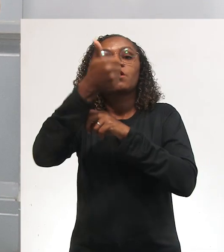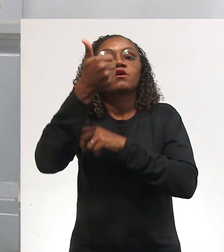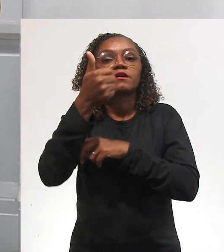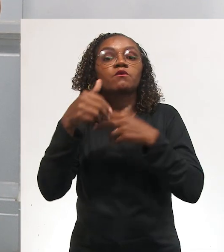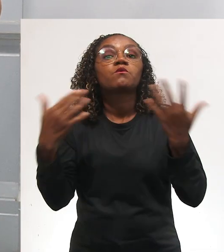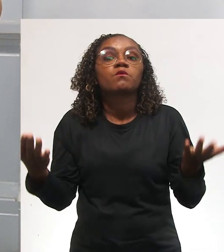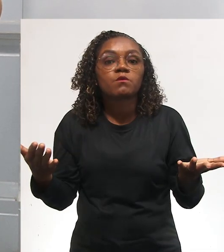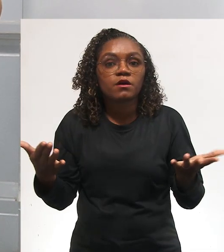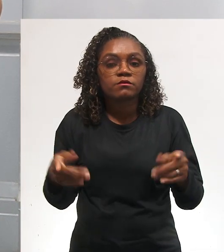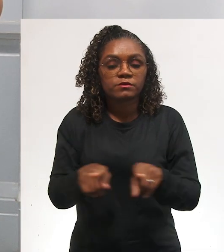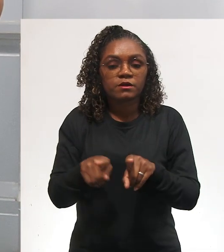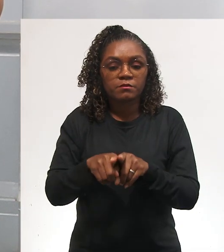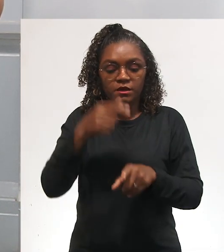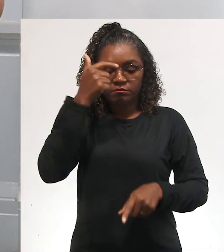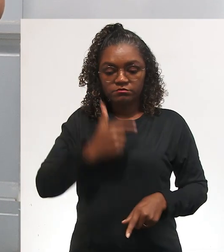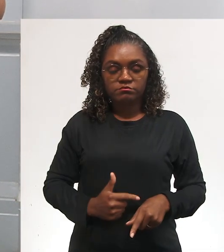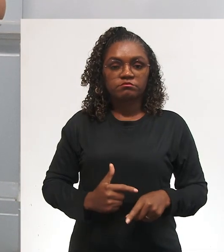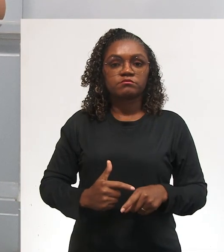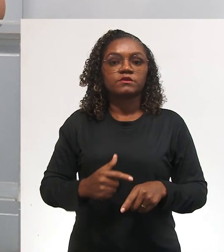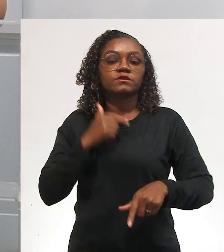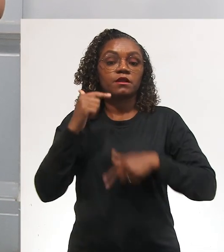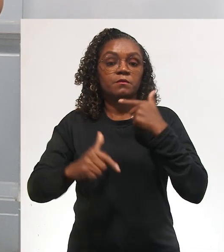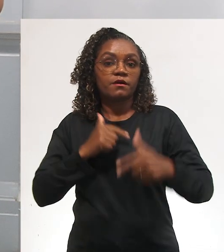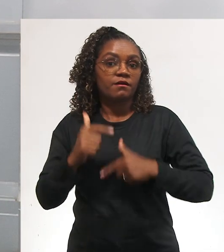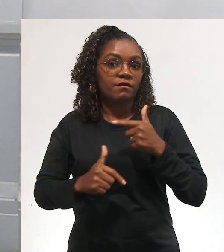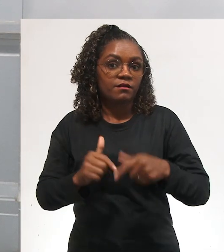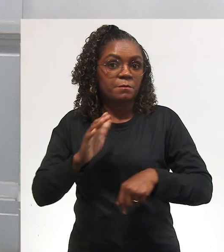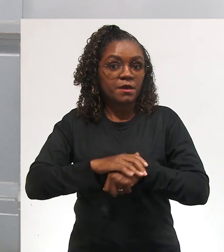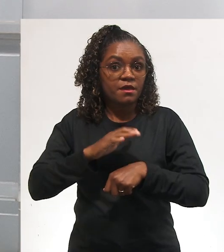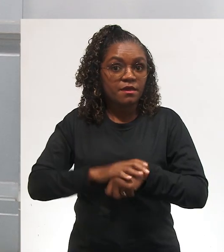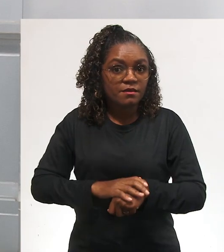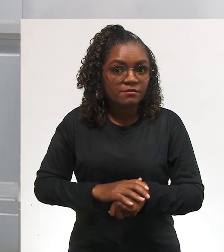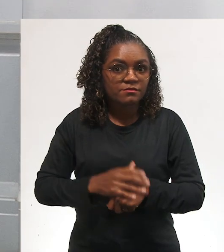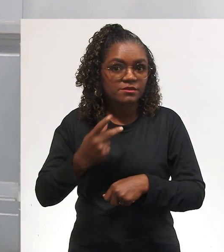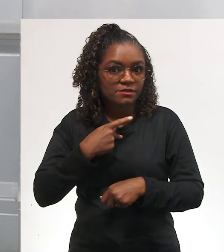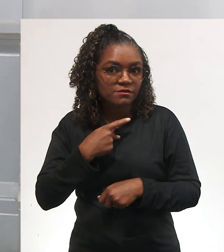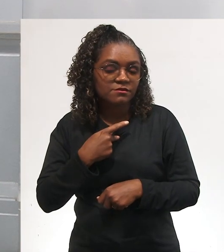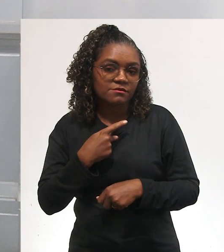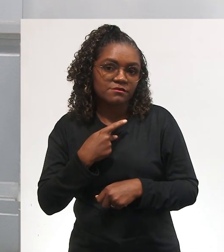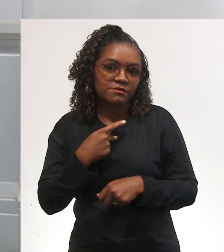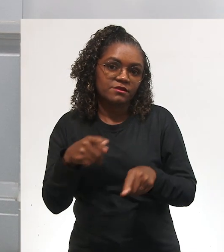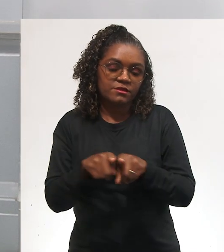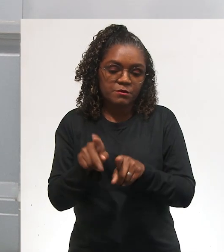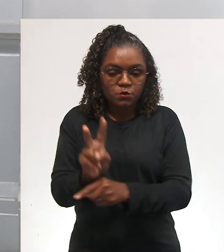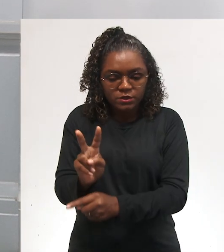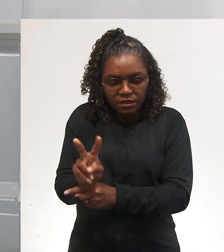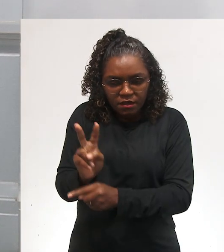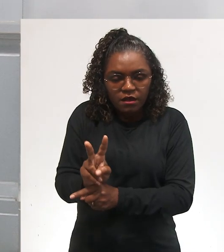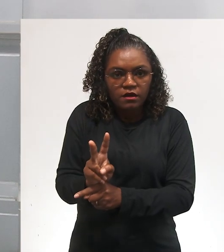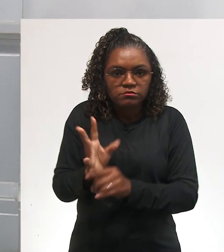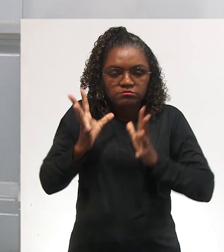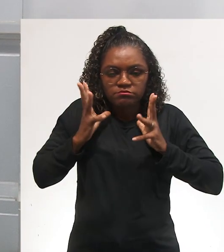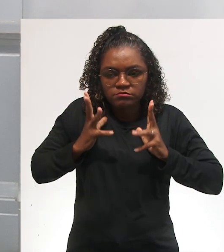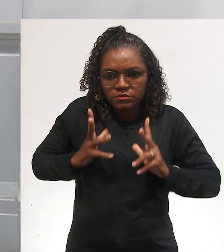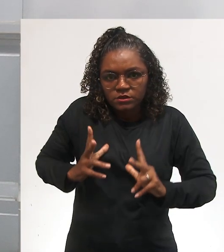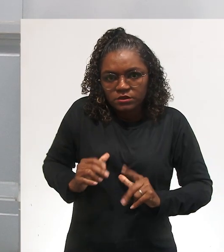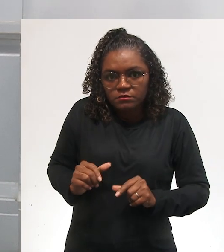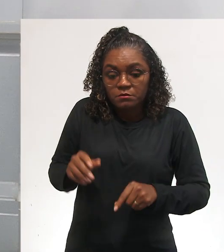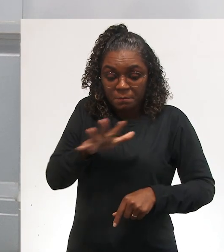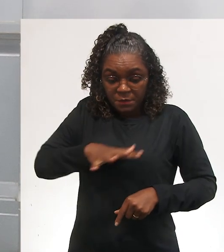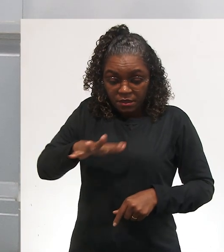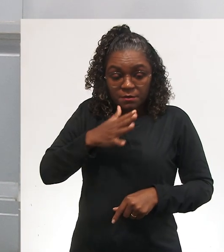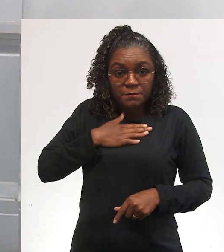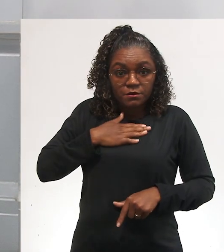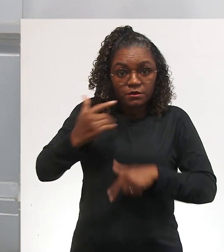defeitos, a minha postura ou a execução do meu trabalho, o cuidado, o zelo que eu tenho com o